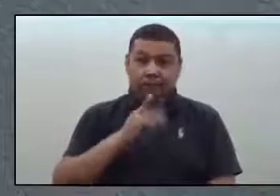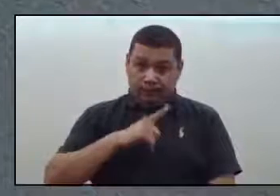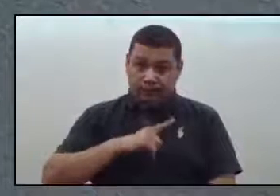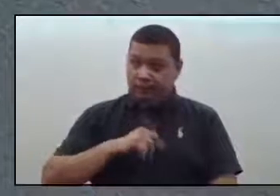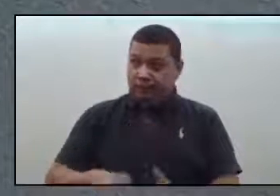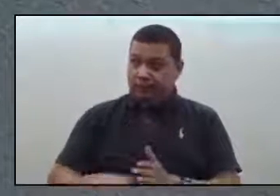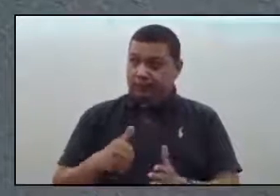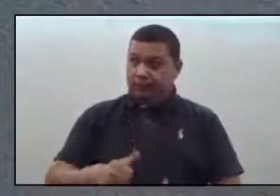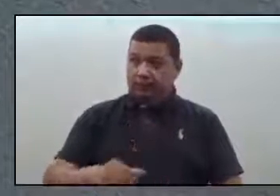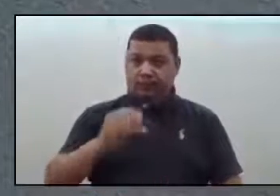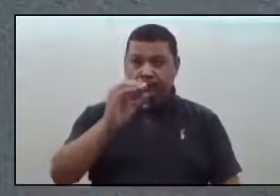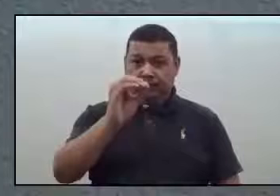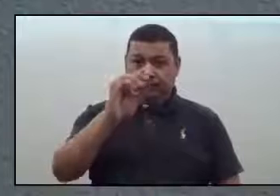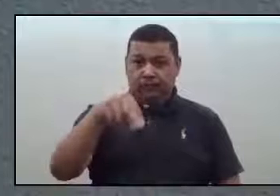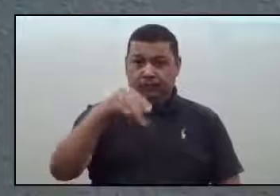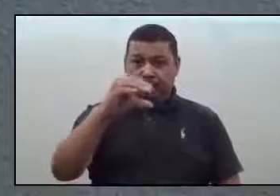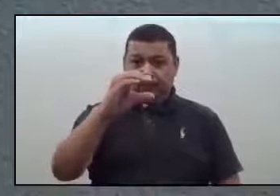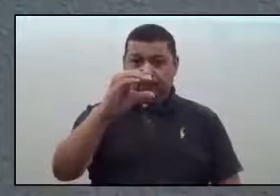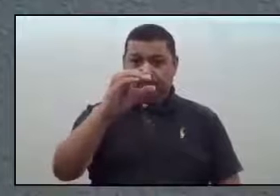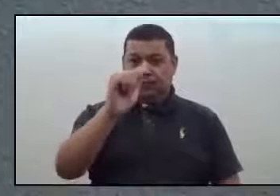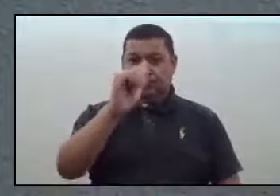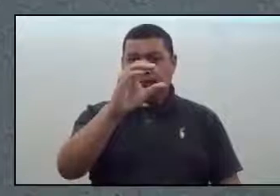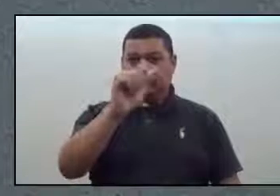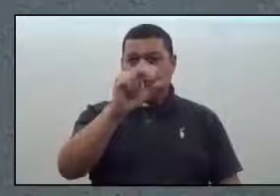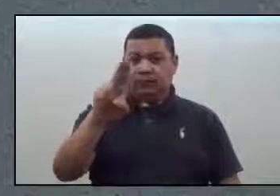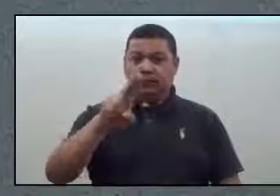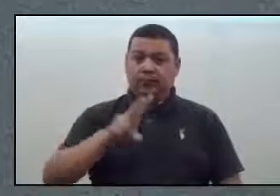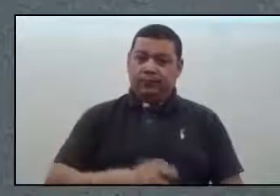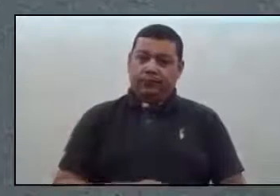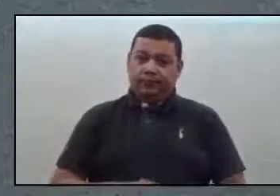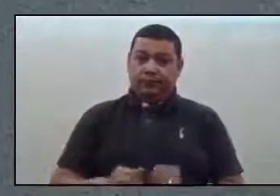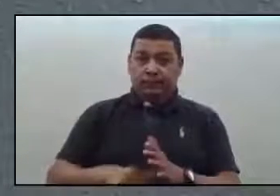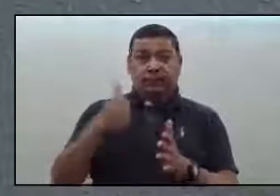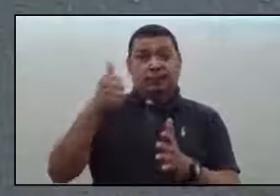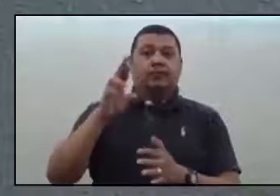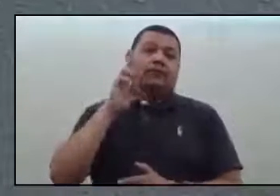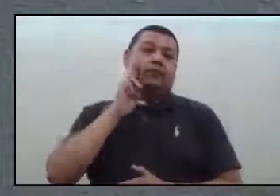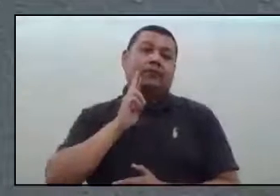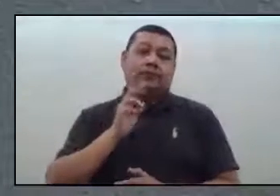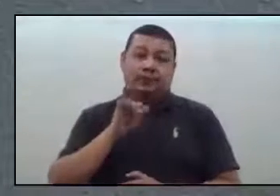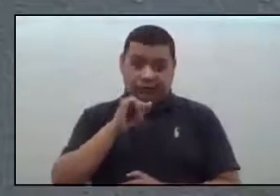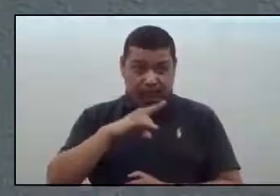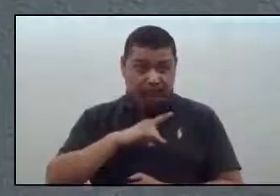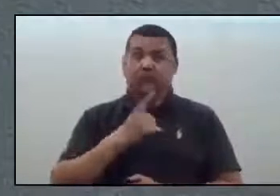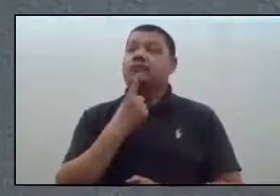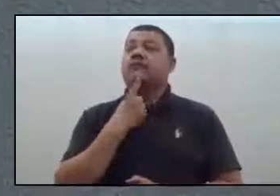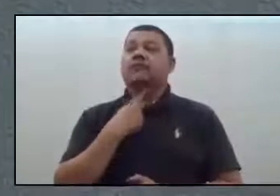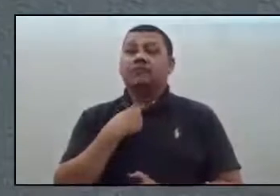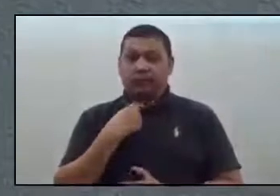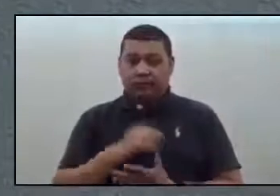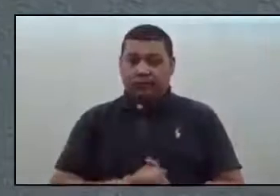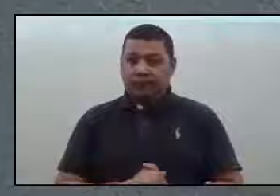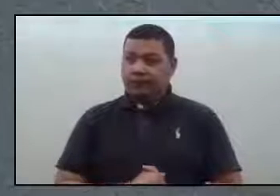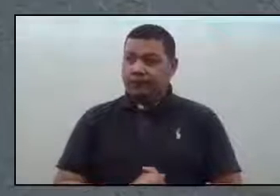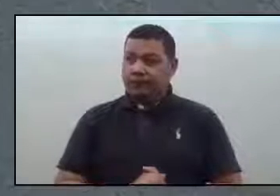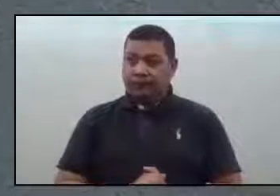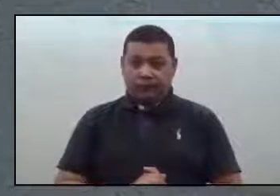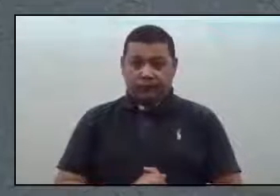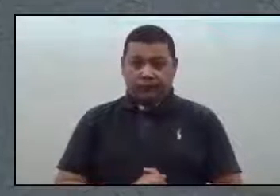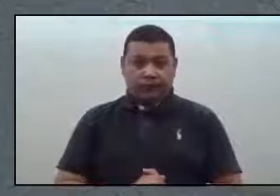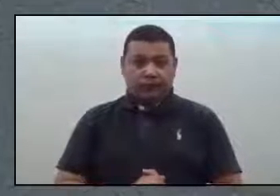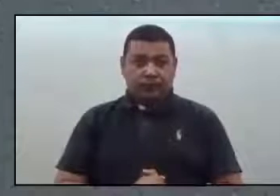que é o concurso da qualidade do cacau aqui no estado de Rondônia. Então você vê quando há um interesse, quando há vontade política, as